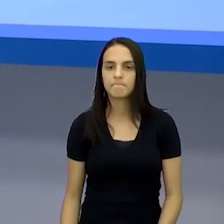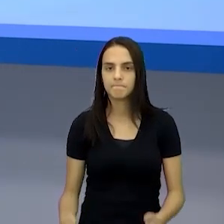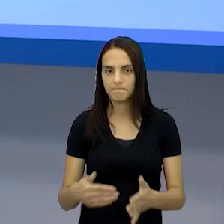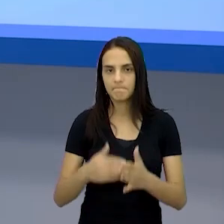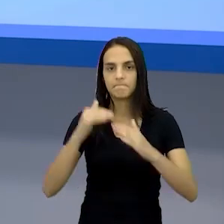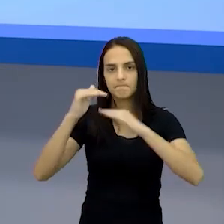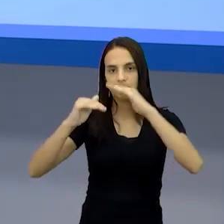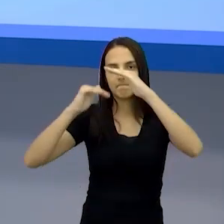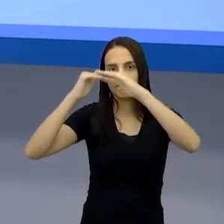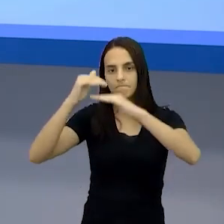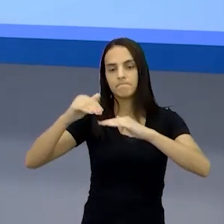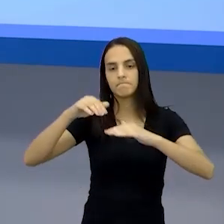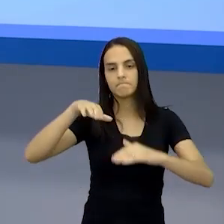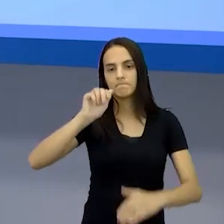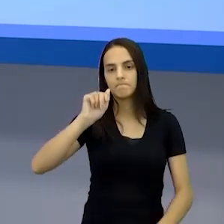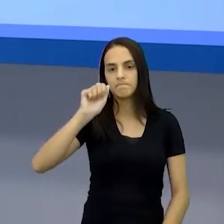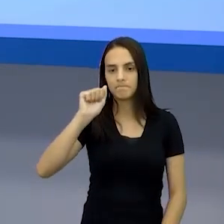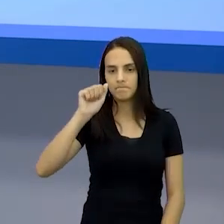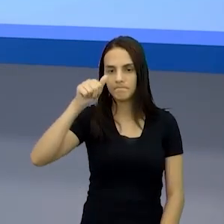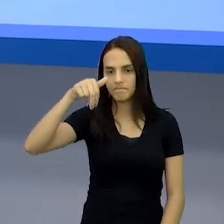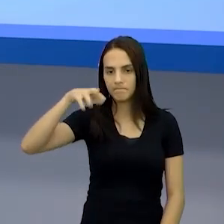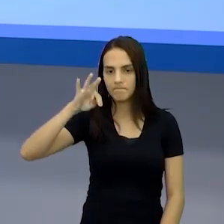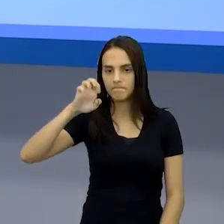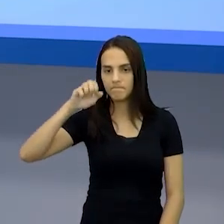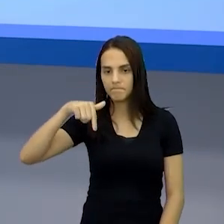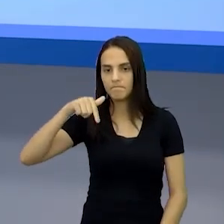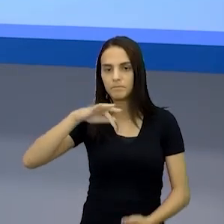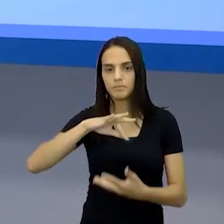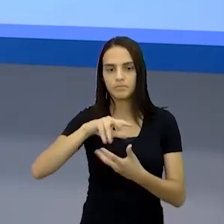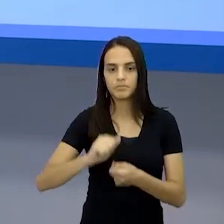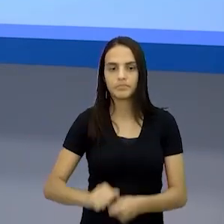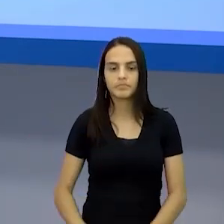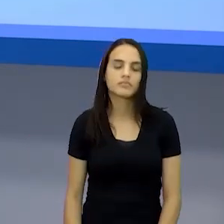o processo aí dos agentes externos